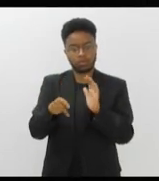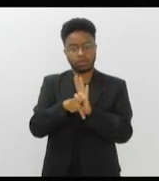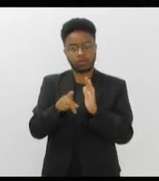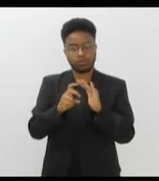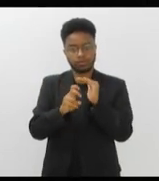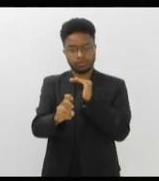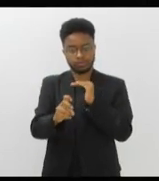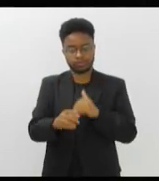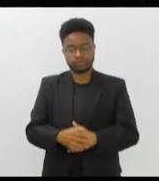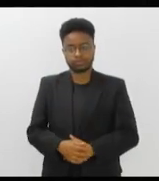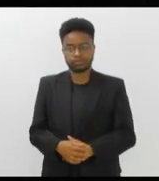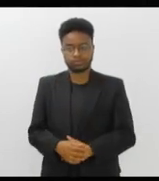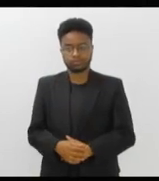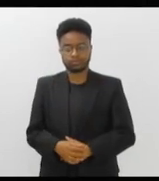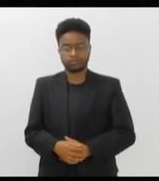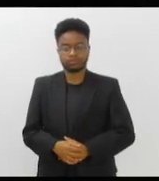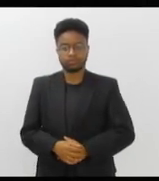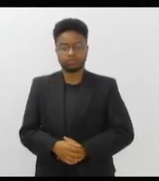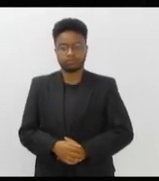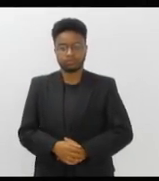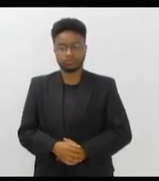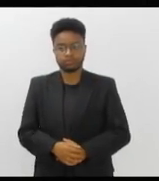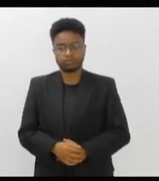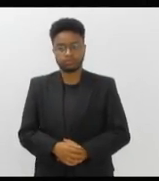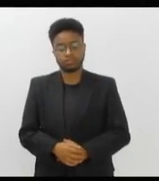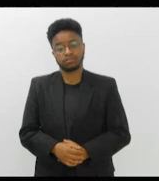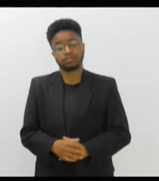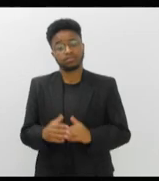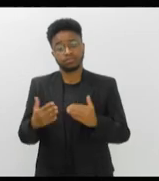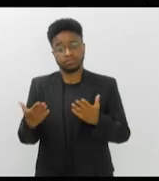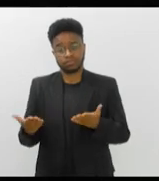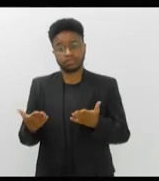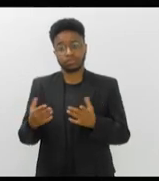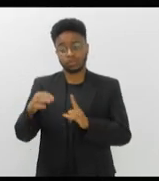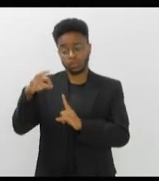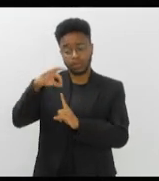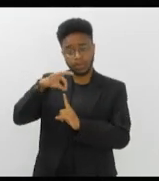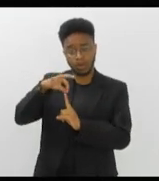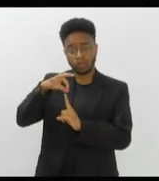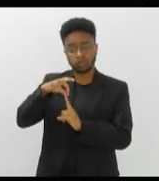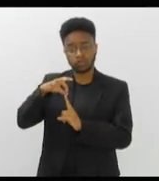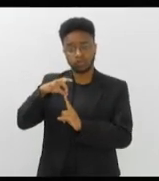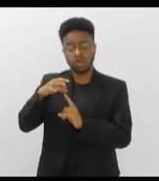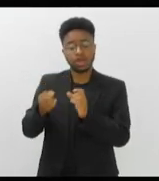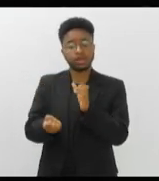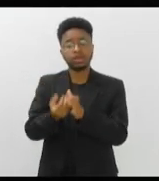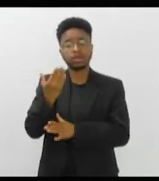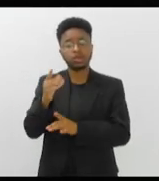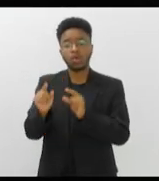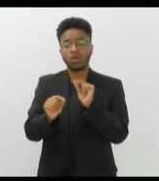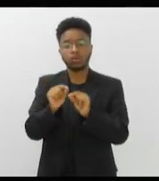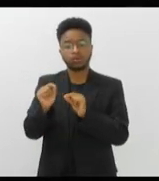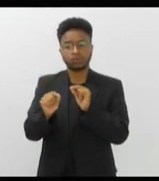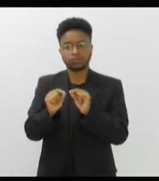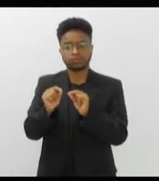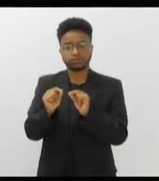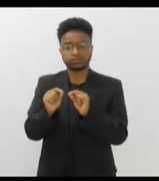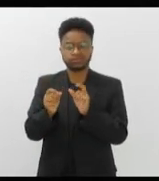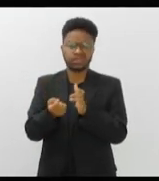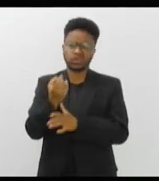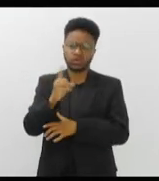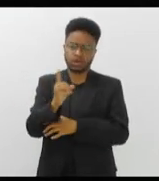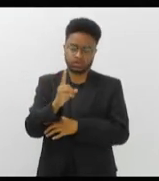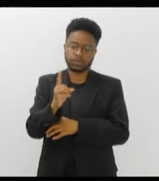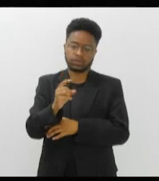existentes ora e no lugar desse ponto Ele criou uma linha Ele criou não o